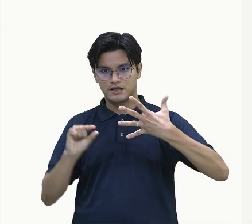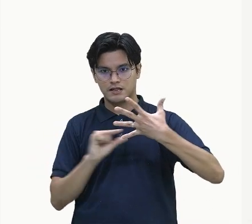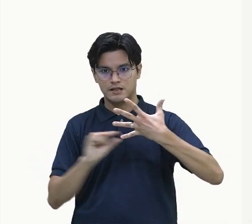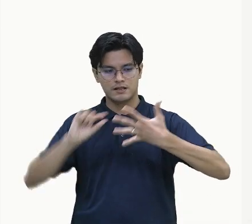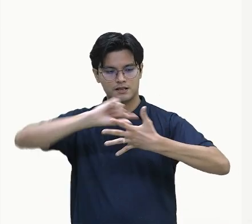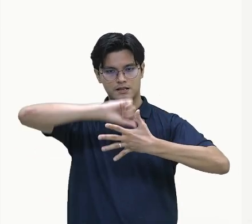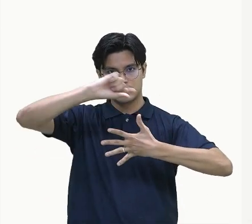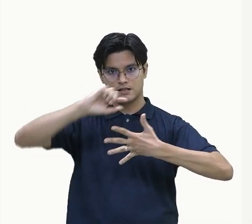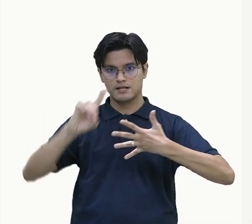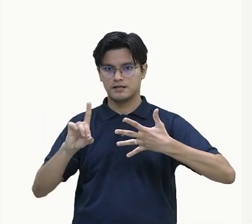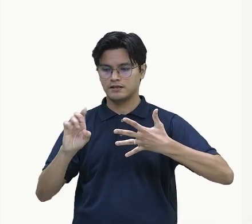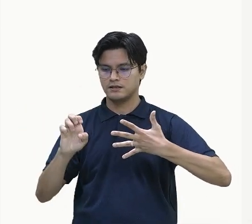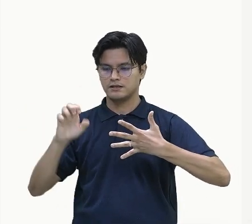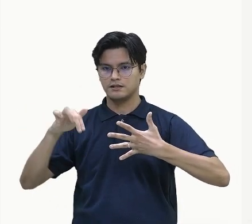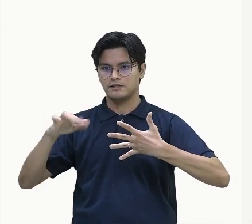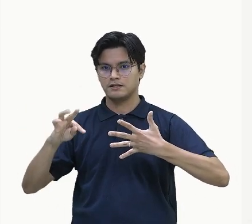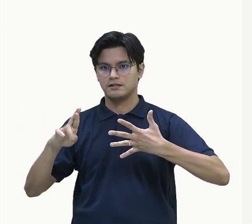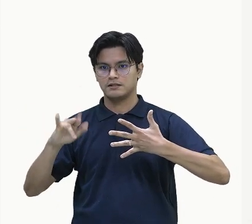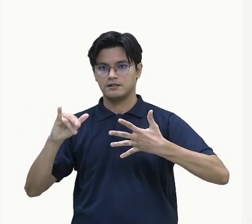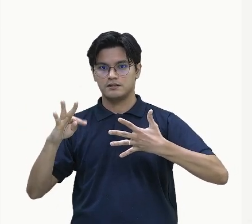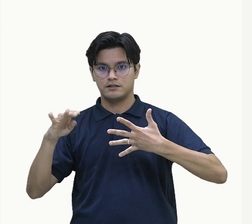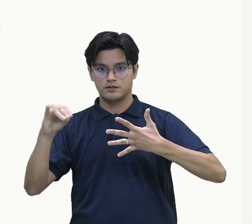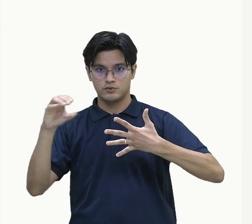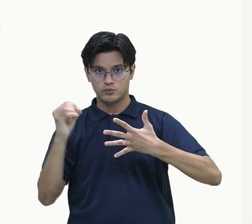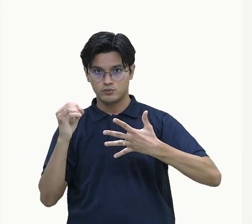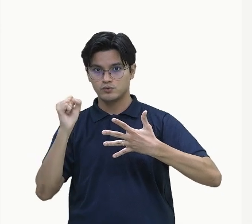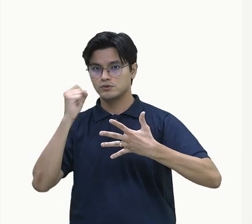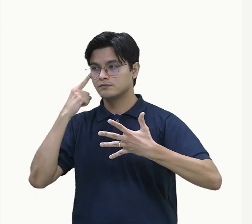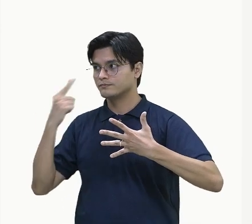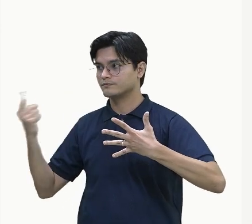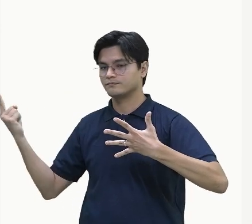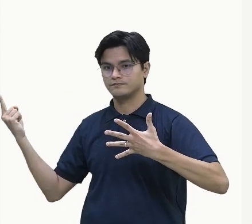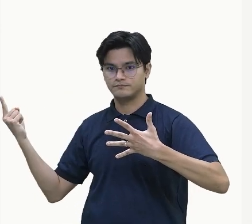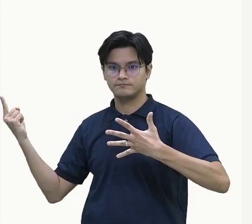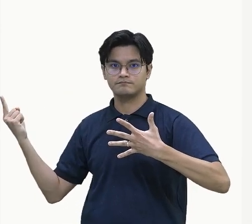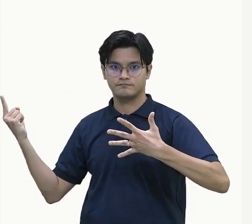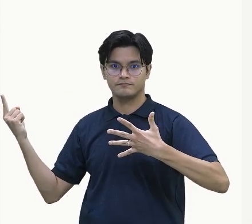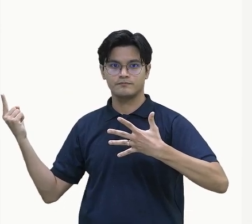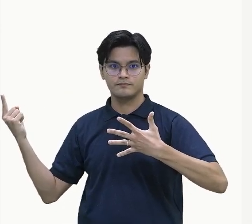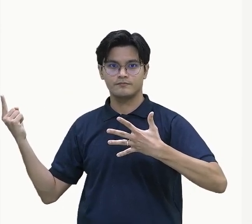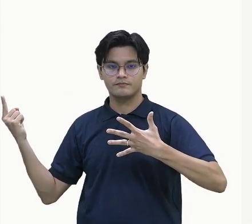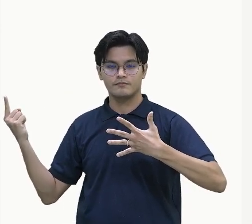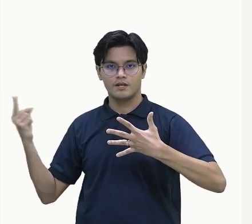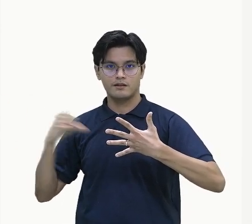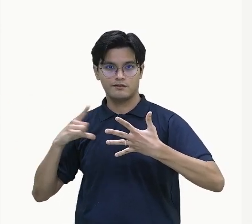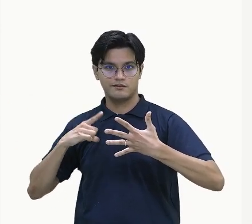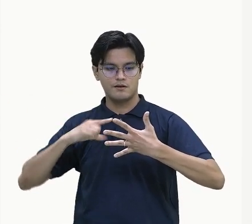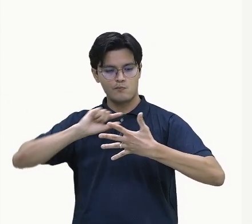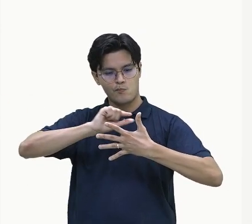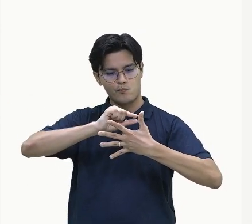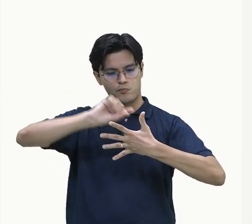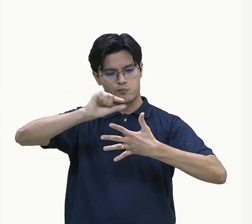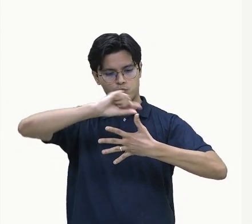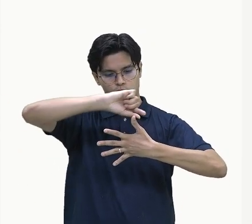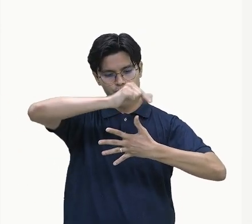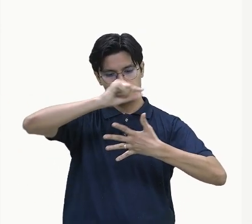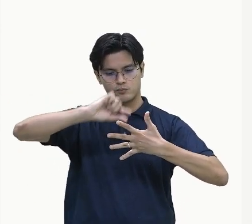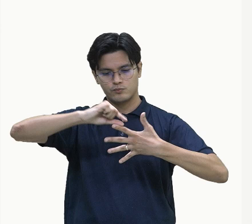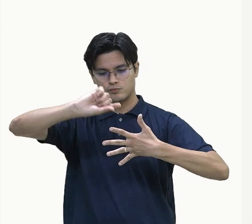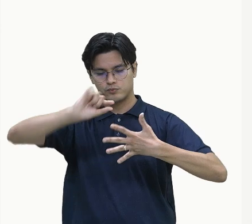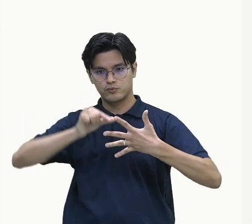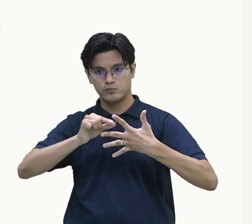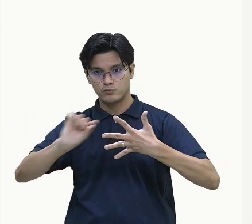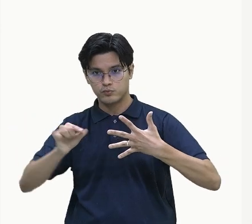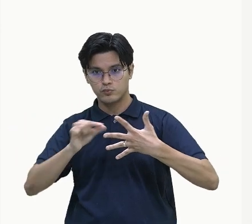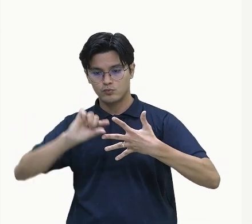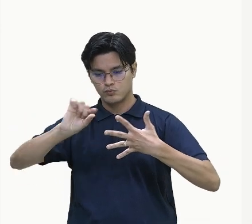partem aqui do corpo celular, nessas ramificações, projeções ramificadas, que recebem